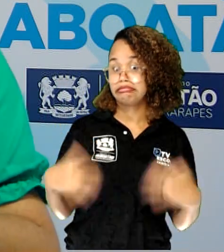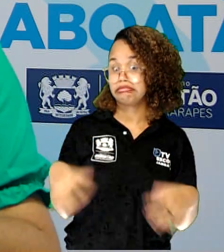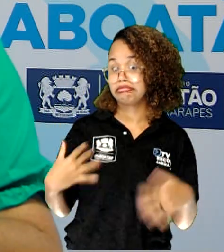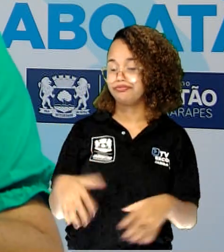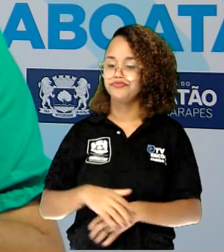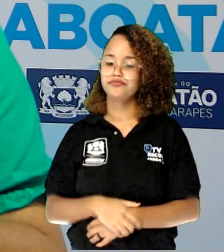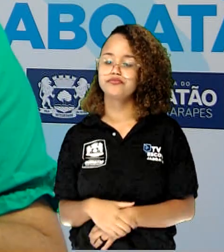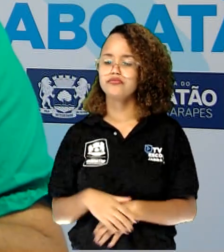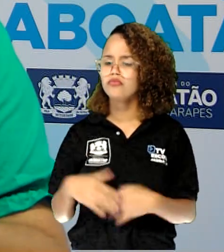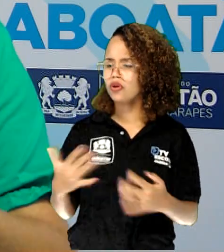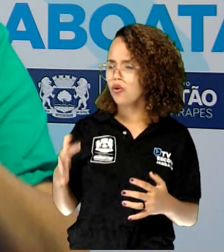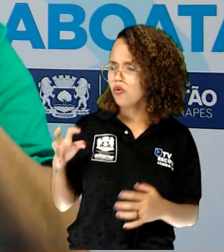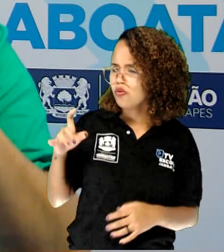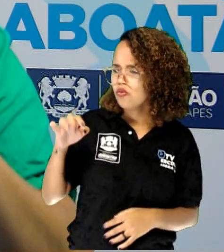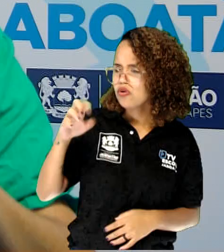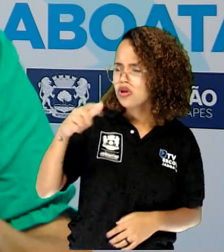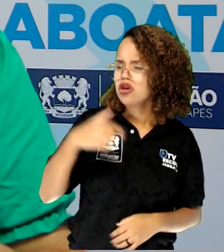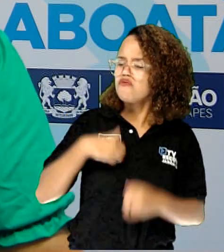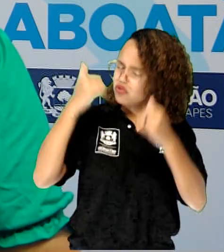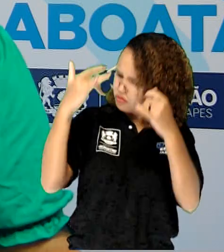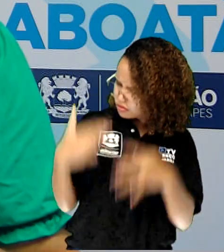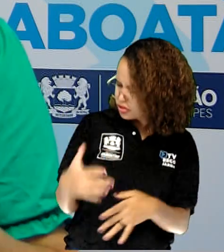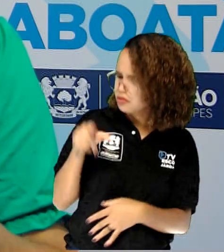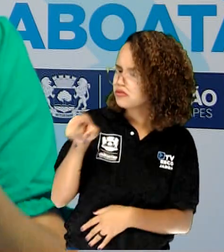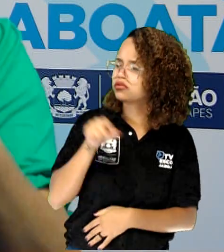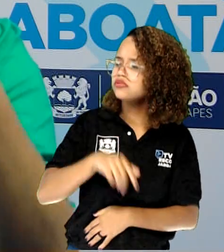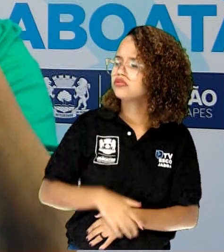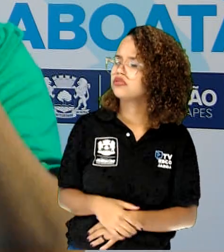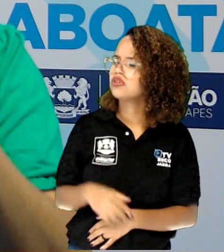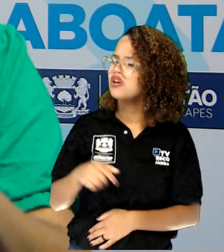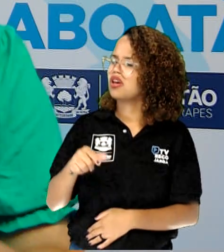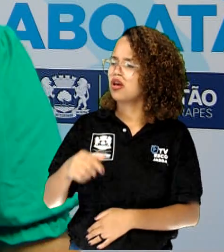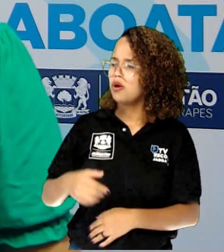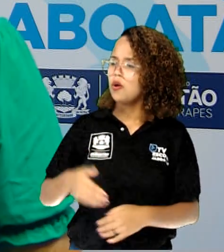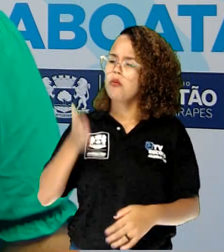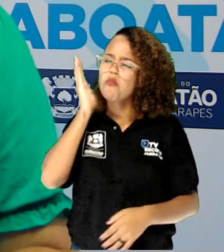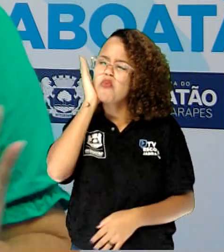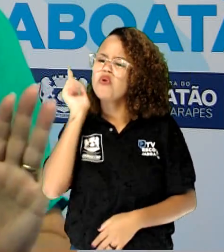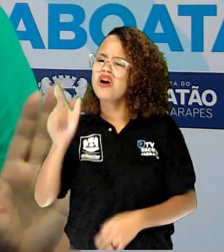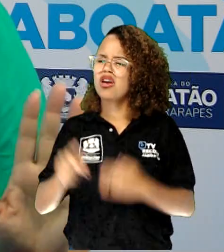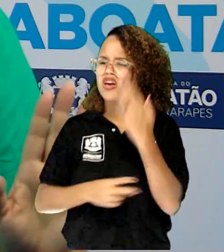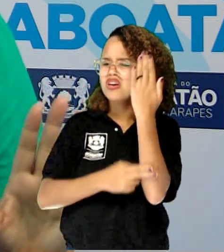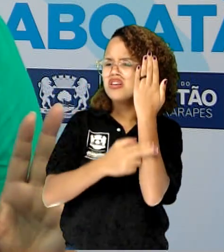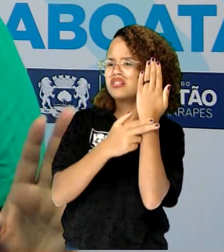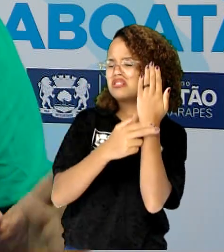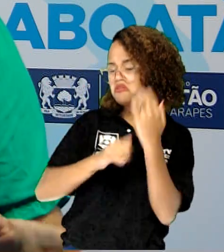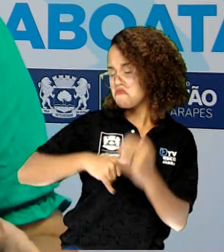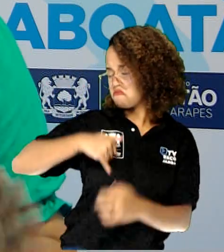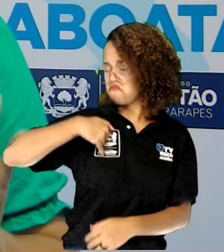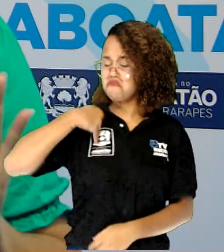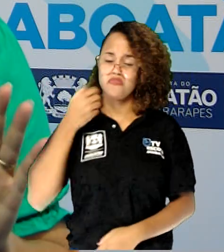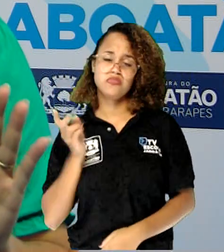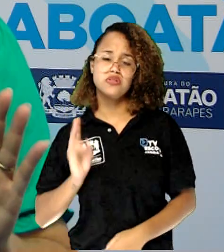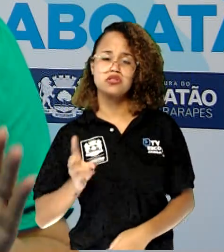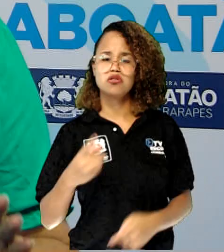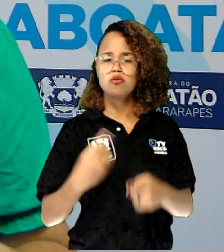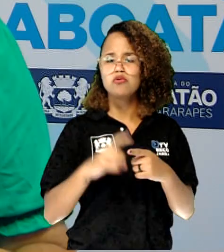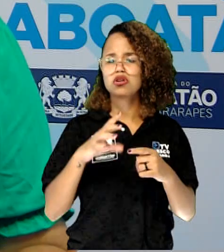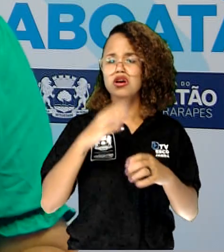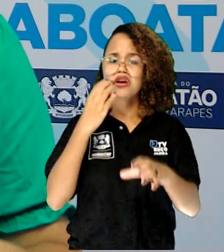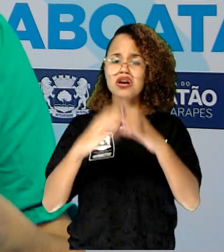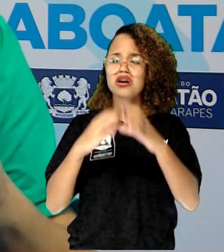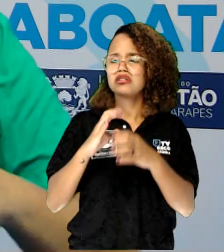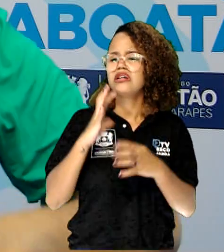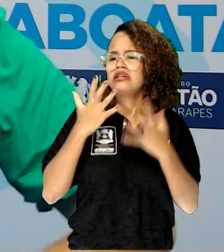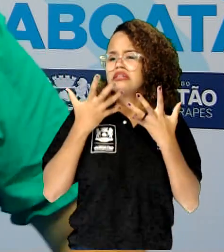Pois aqui, dona Aranha, eu vou falar para a senhora. Besta mesmo é a cigarra, que se gaba toda hora, porque canta até